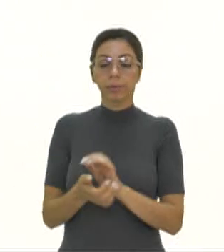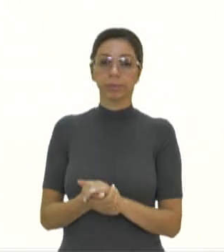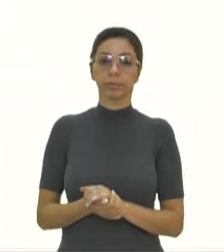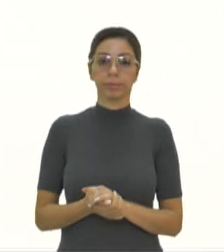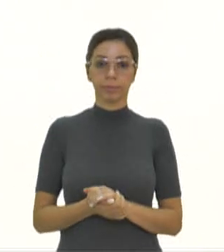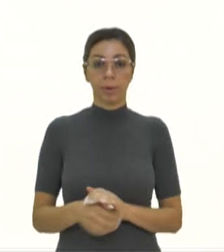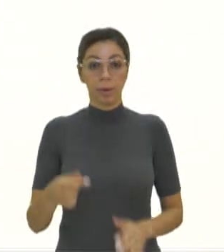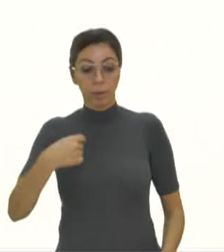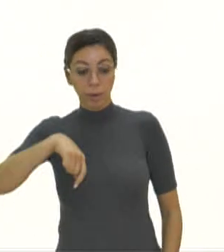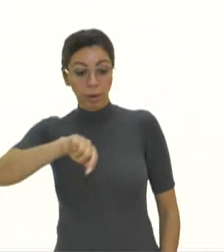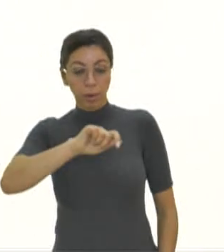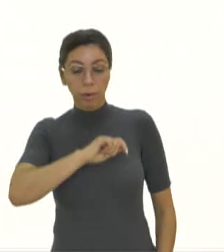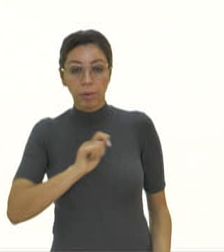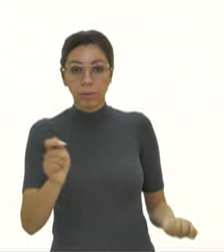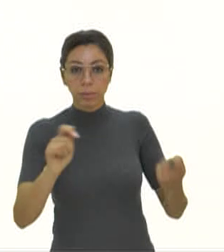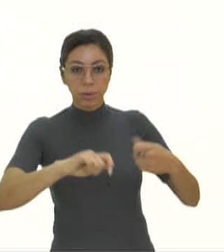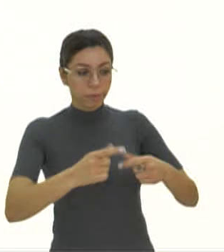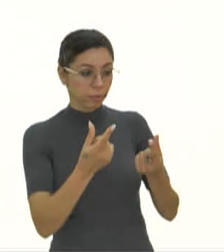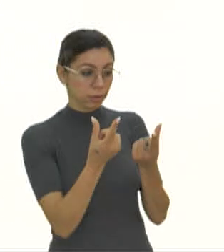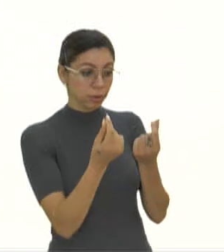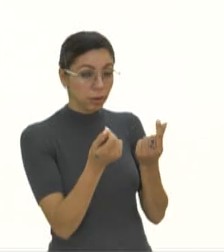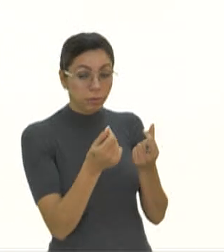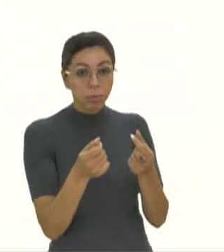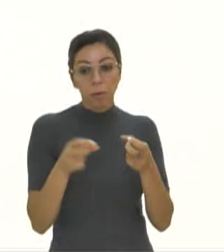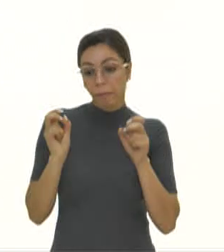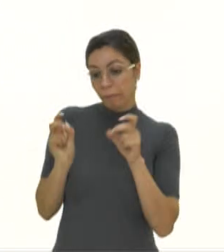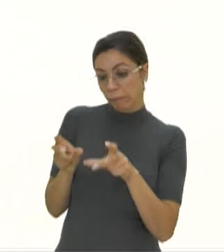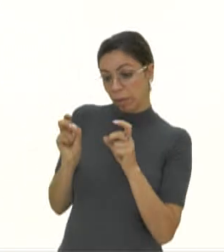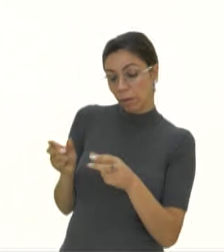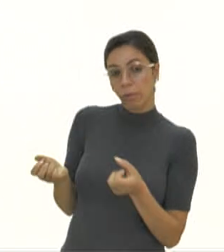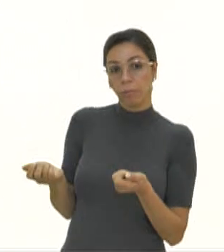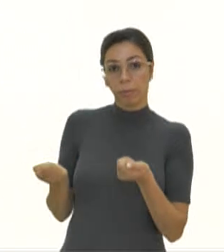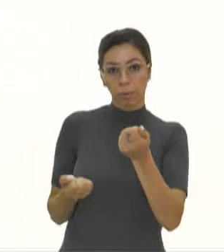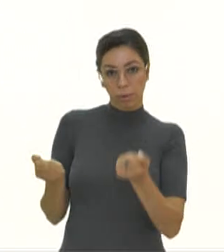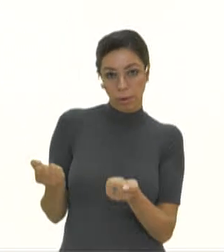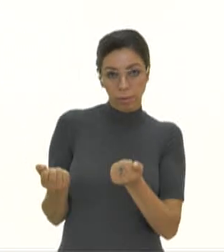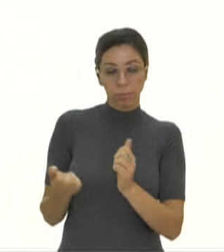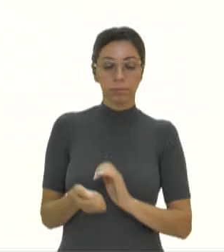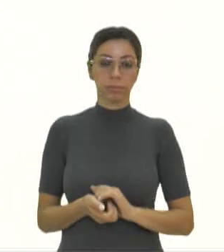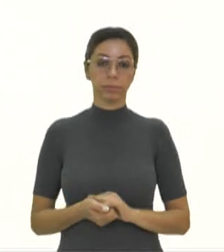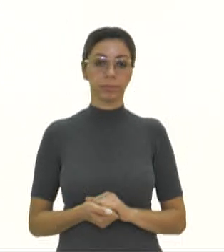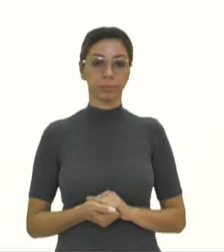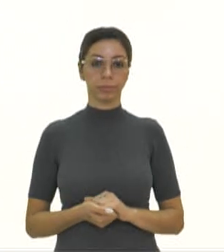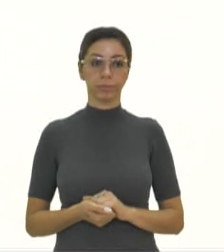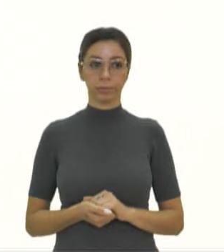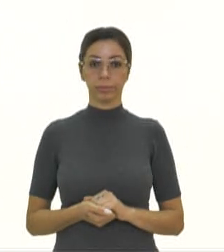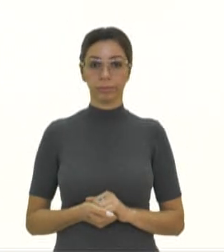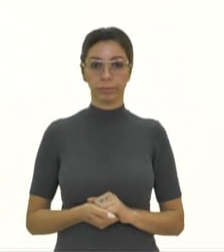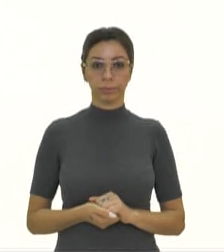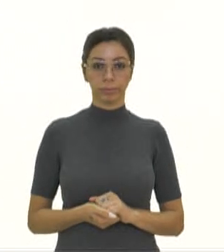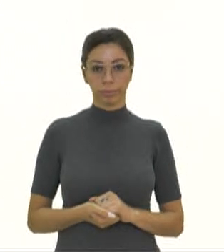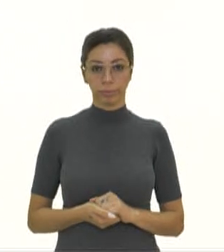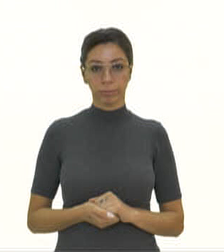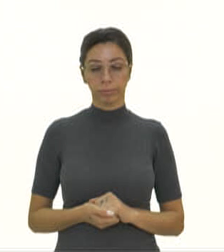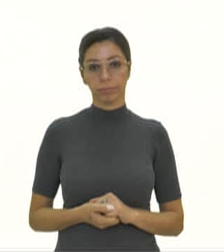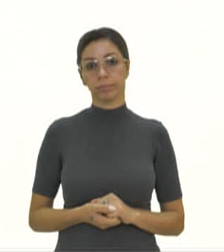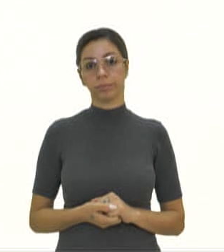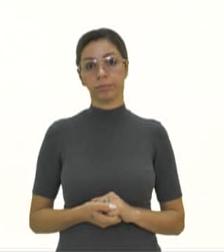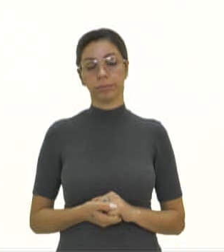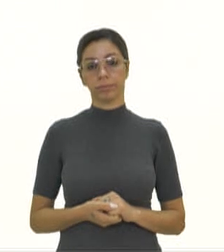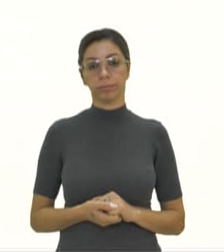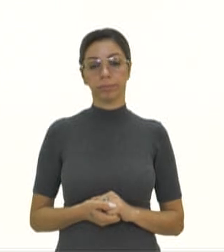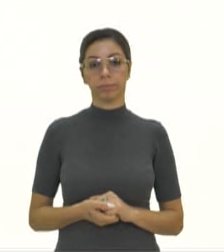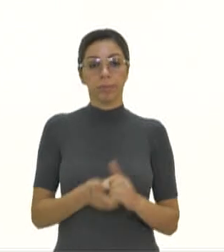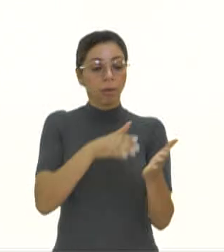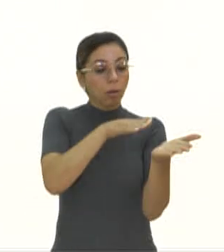então vendemos o nosso carro. Sold, passado de sell. And spent a lot of money.